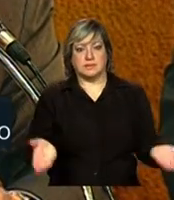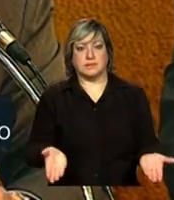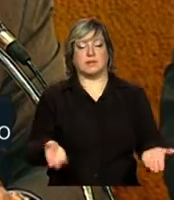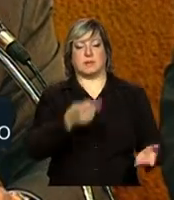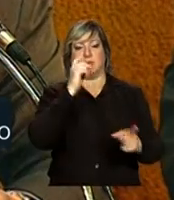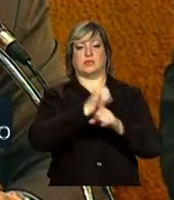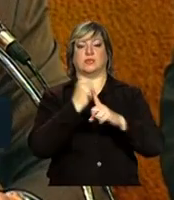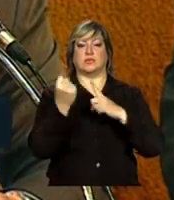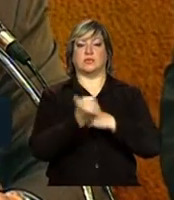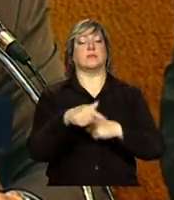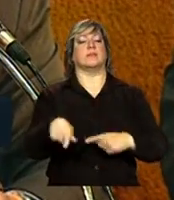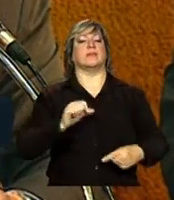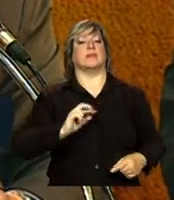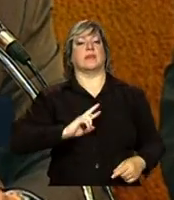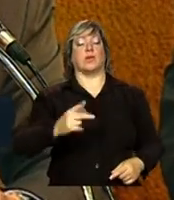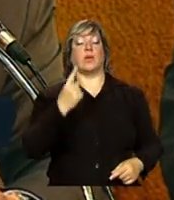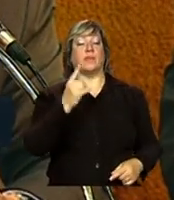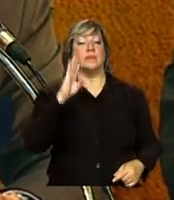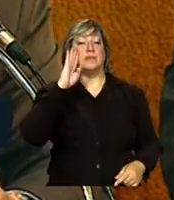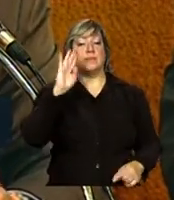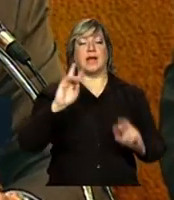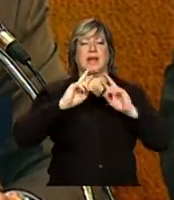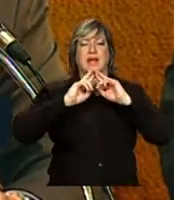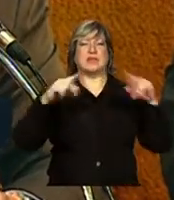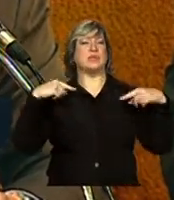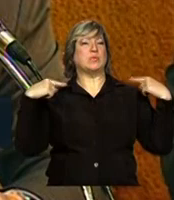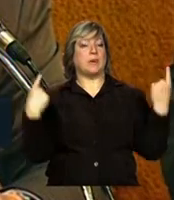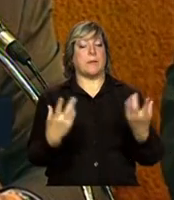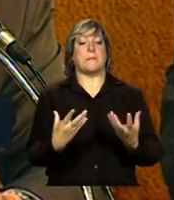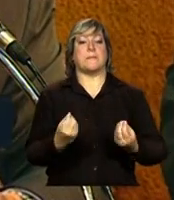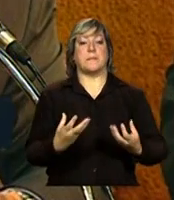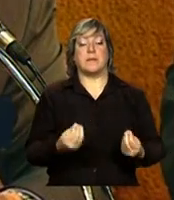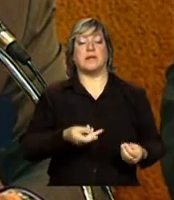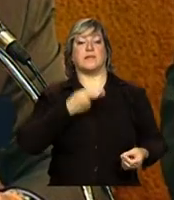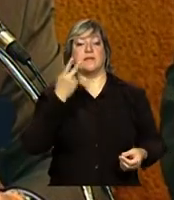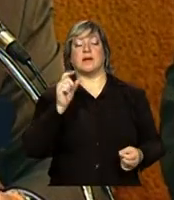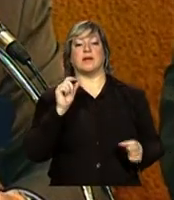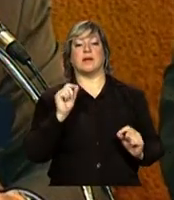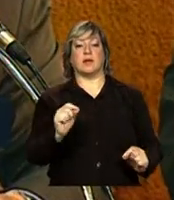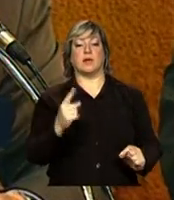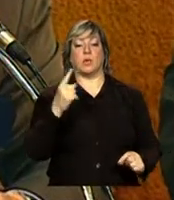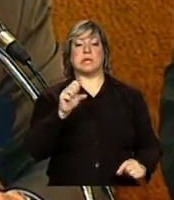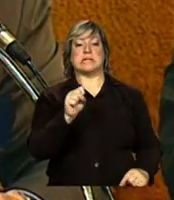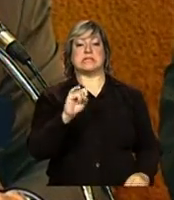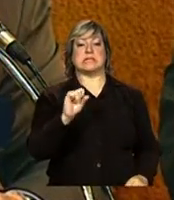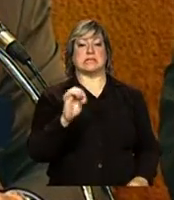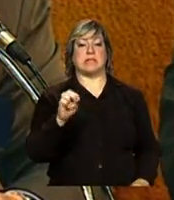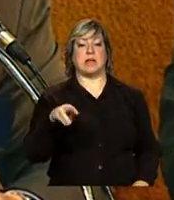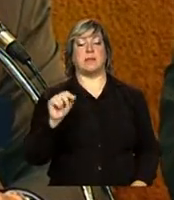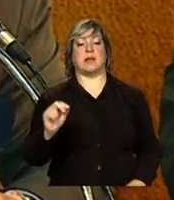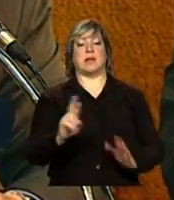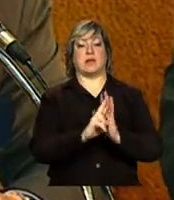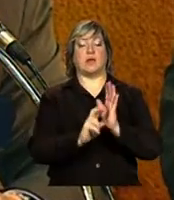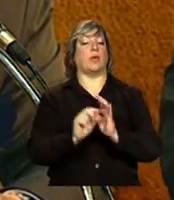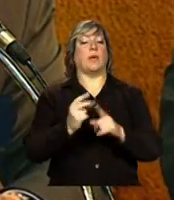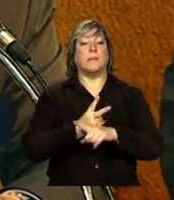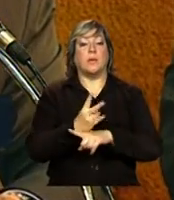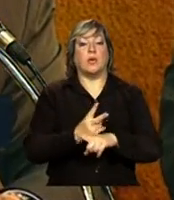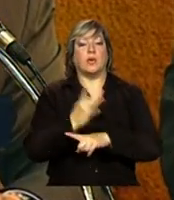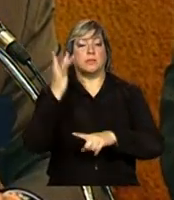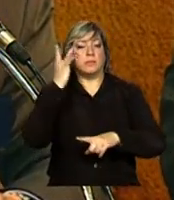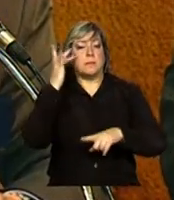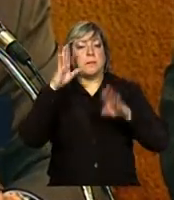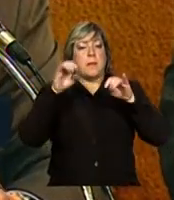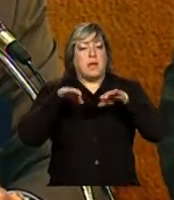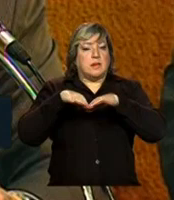respondem precisamente a uma das reclamações mais críticas de um sistema regulatório eficiente que é a busca eh do equilíbrio